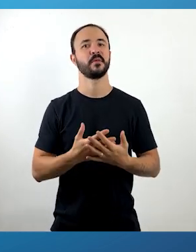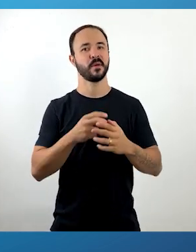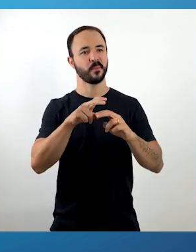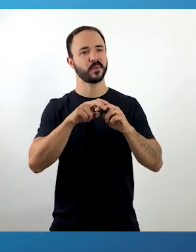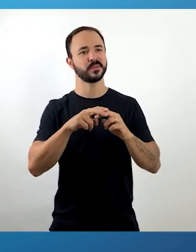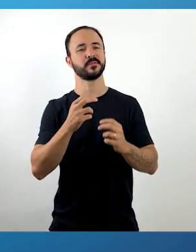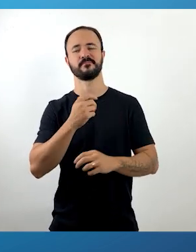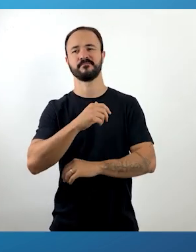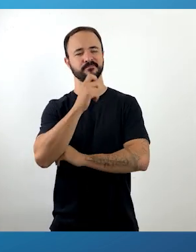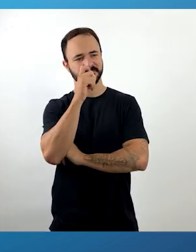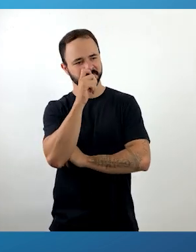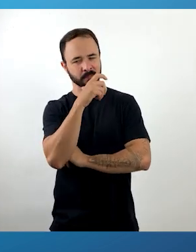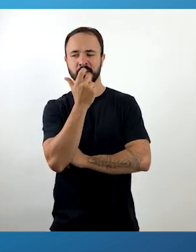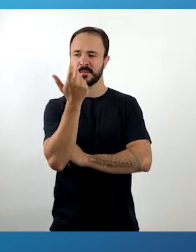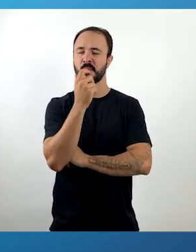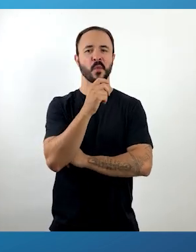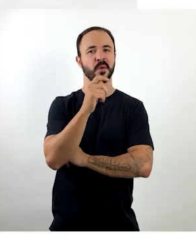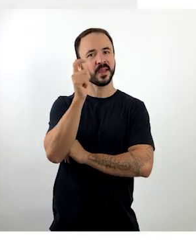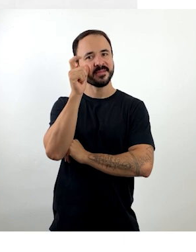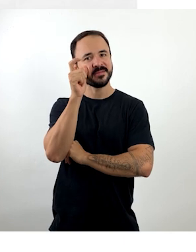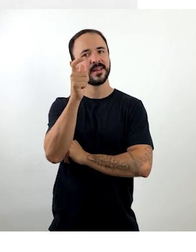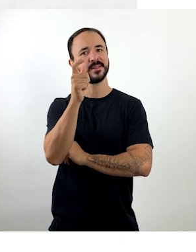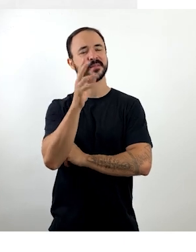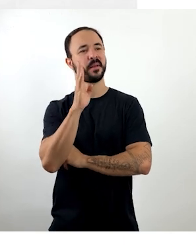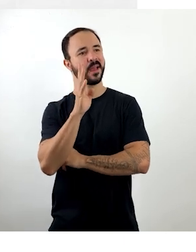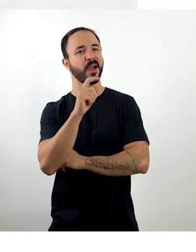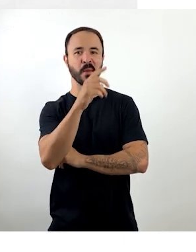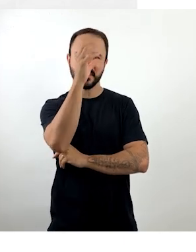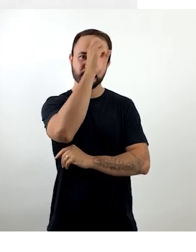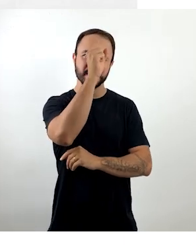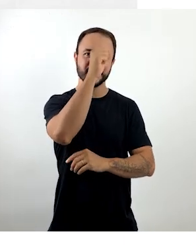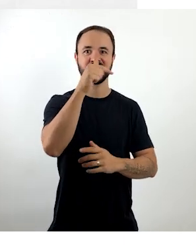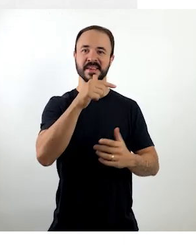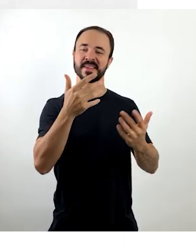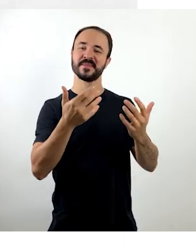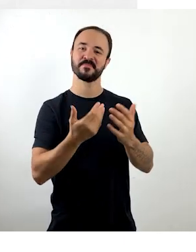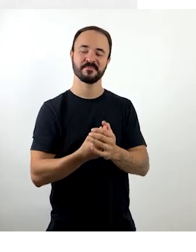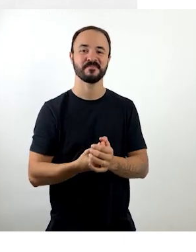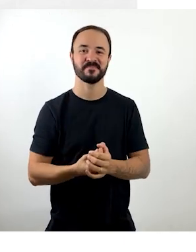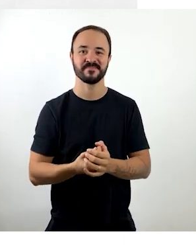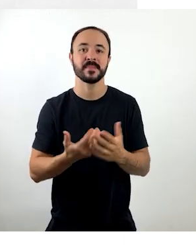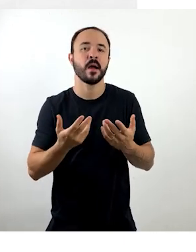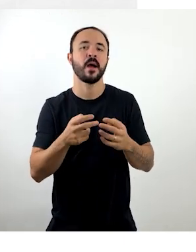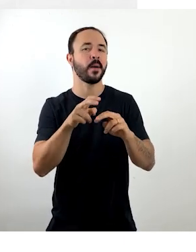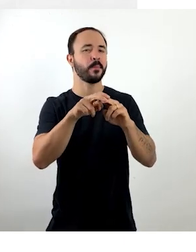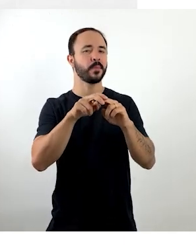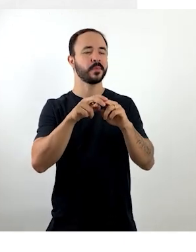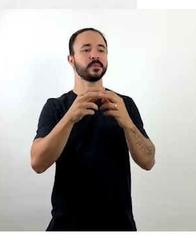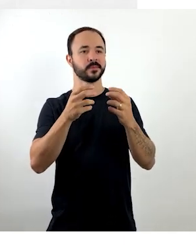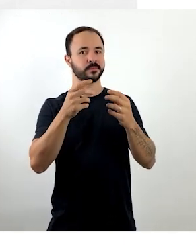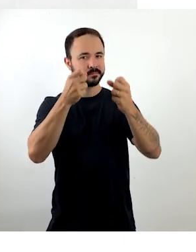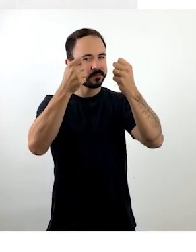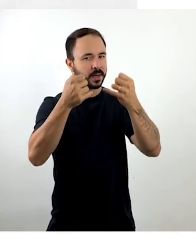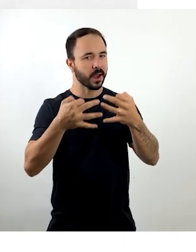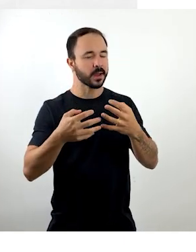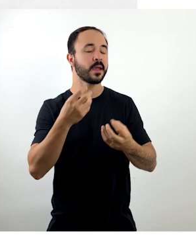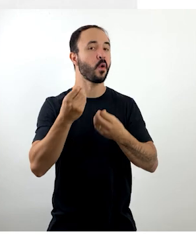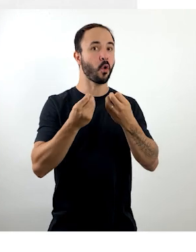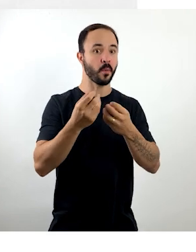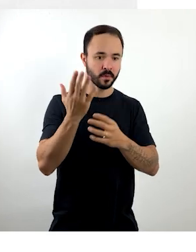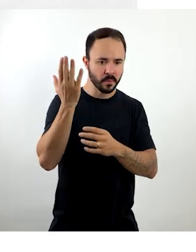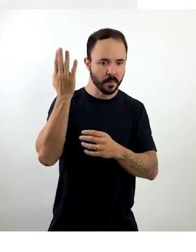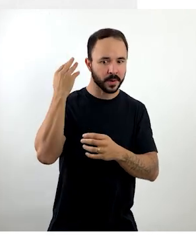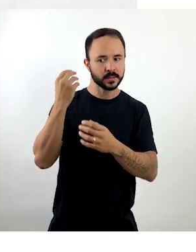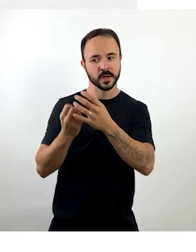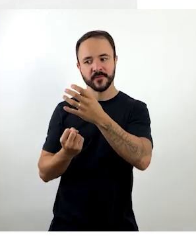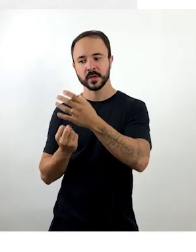dessas dessas modalidades aqui com vocês então os surfistas como foi que ele deu essa ideia inicial a modalidade skate